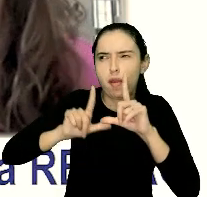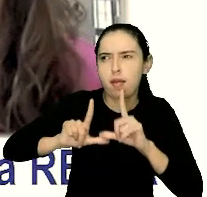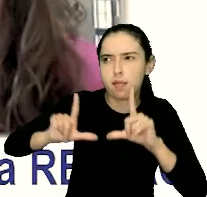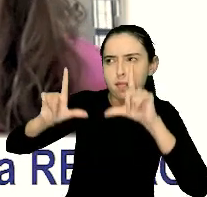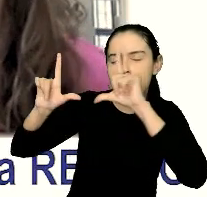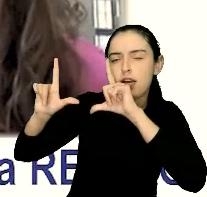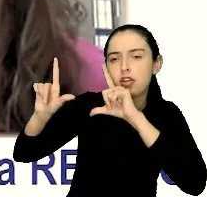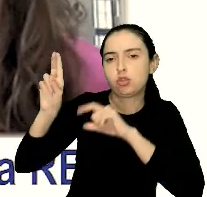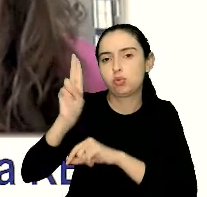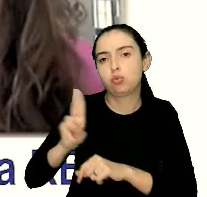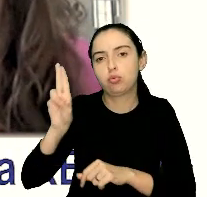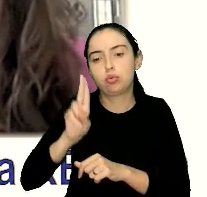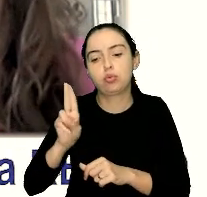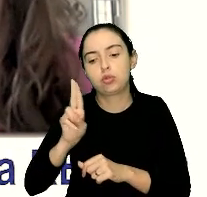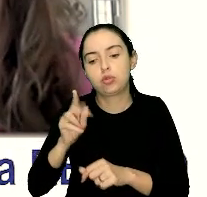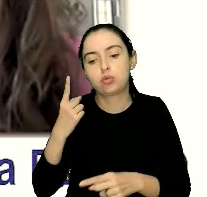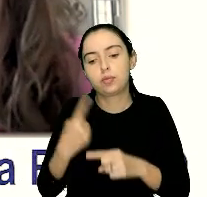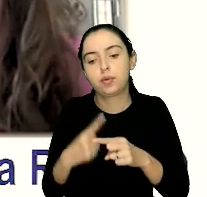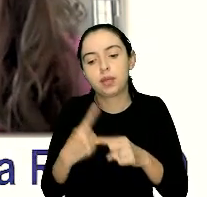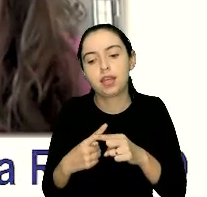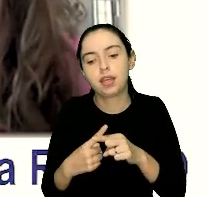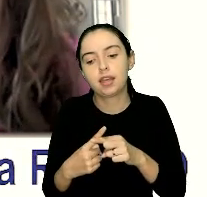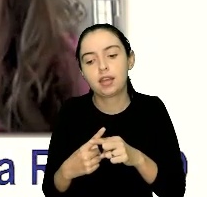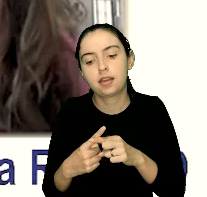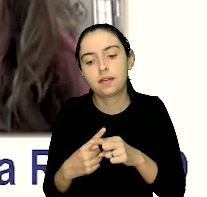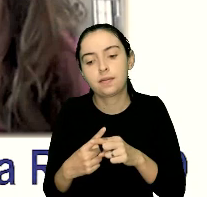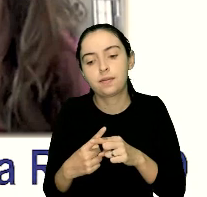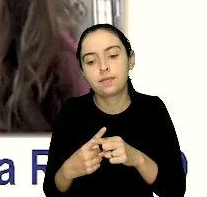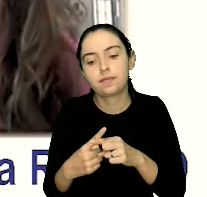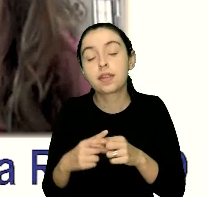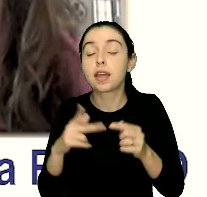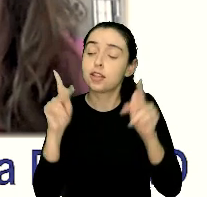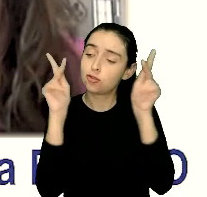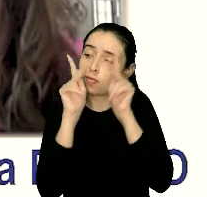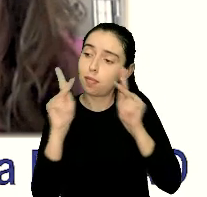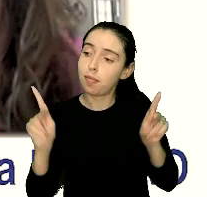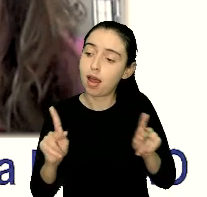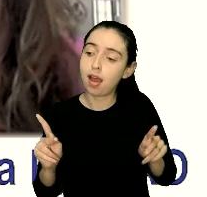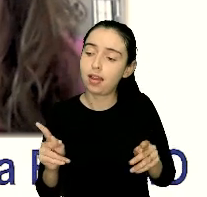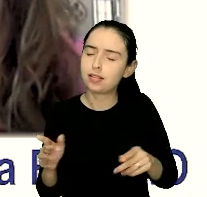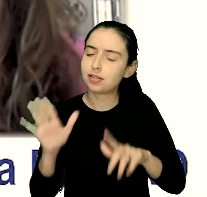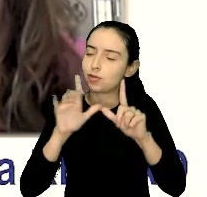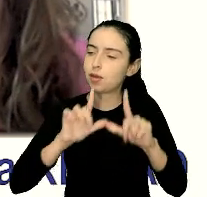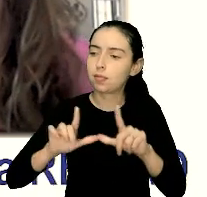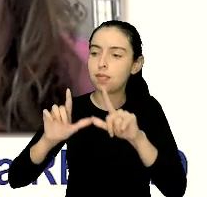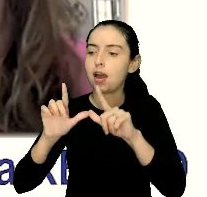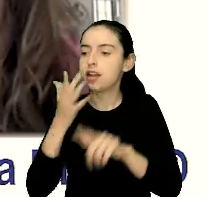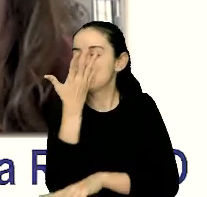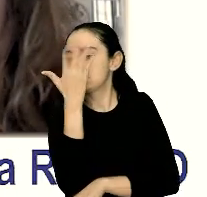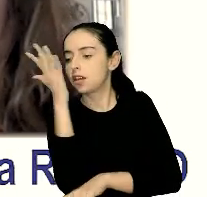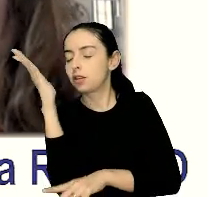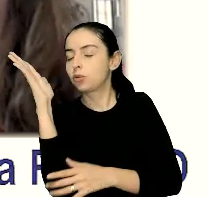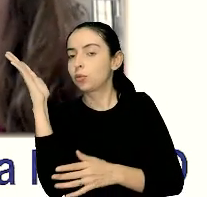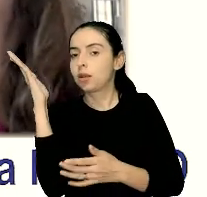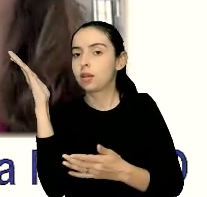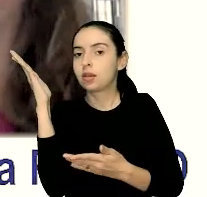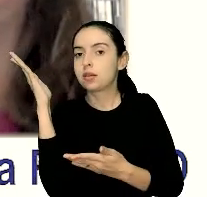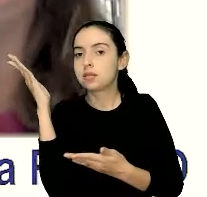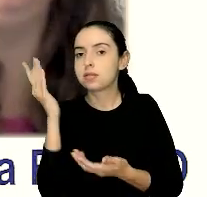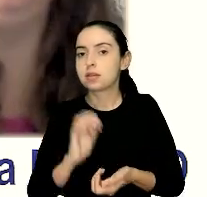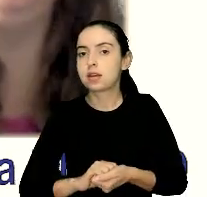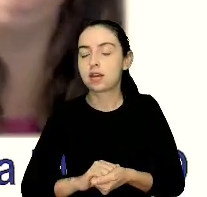porque é uma imagem que me traz paz, então é uma imagem da natureza, é como tem